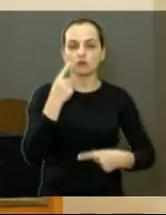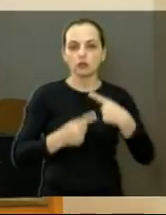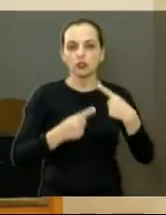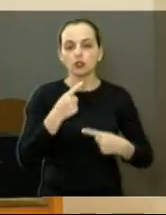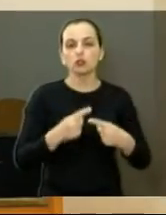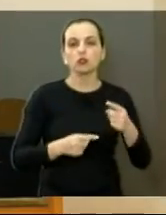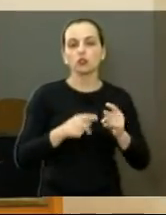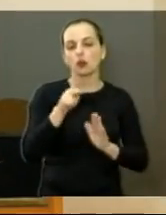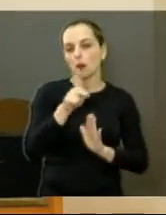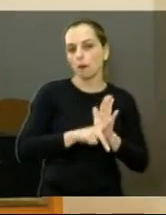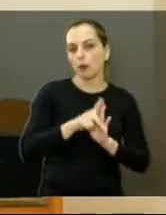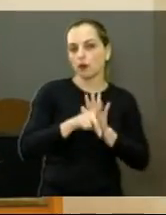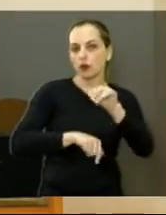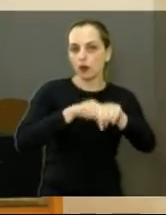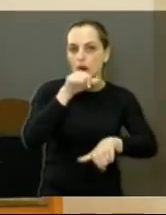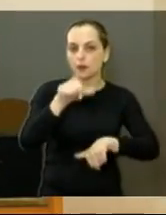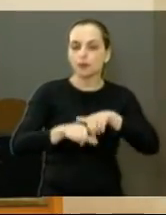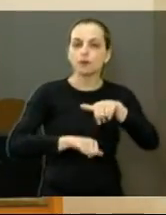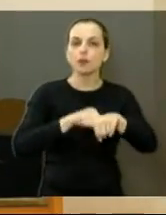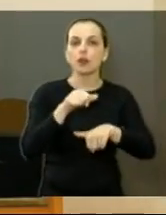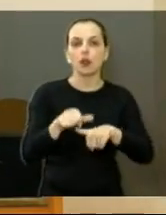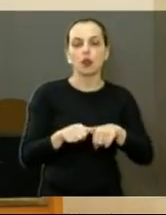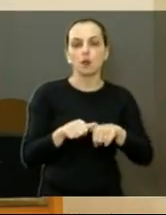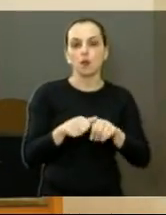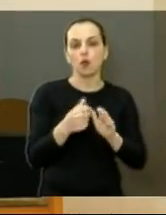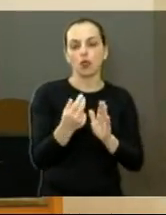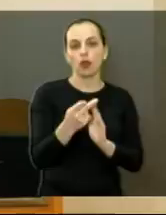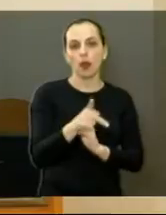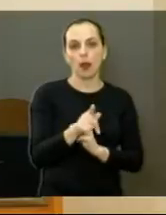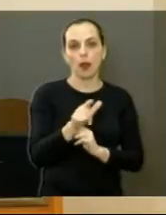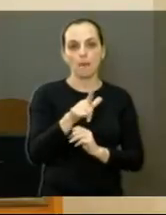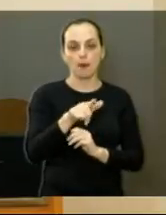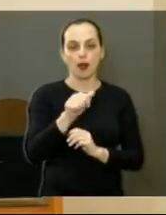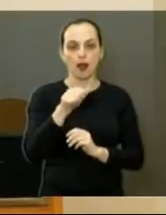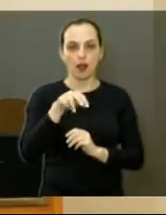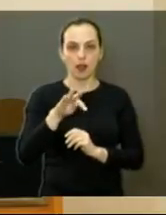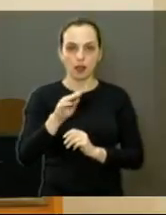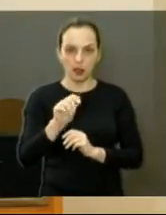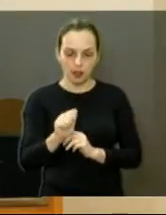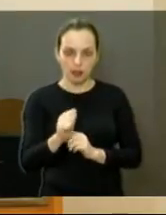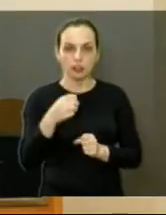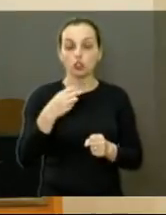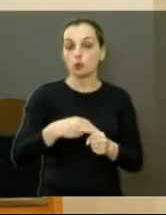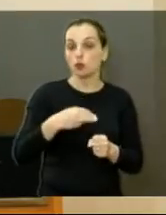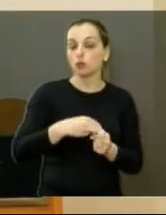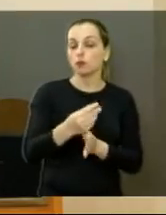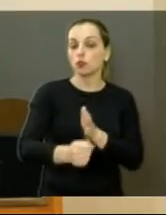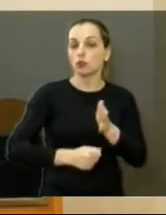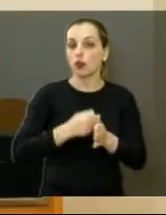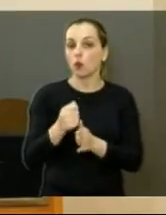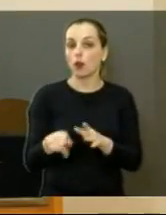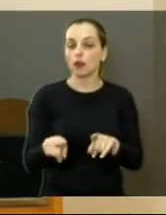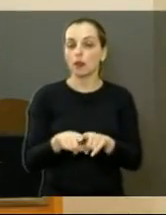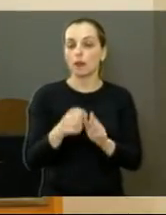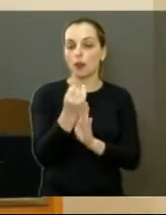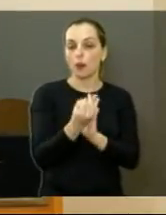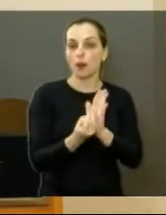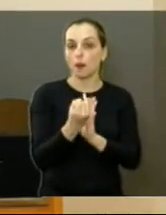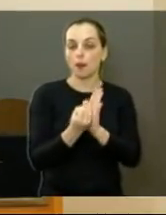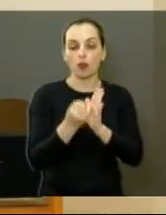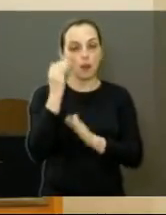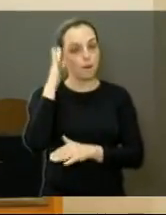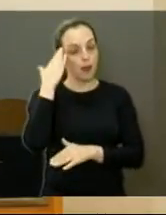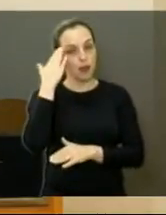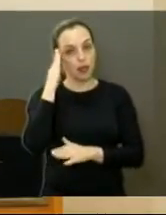planta genérica e IPTU do município, com o objetivo de entender critérios utilizados pela Prefeitura